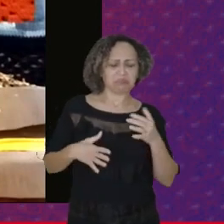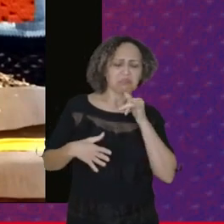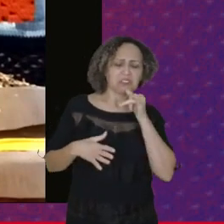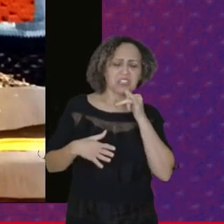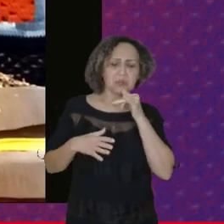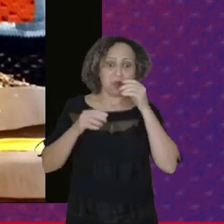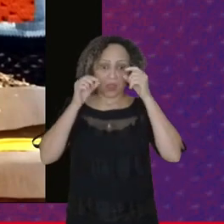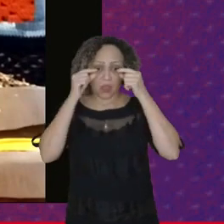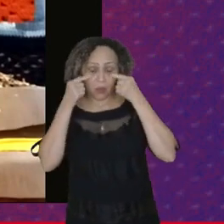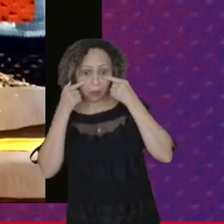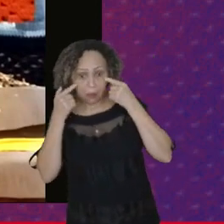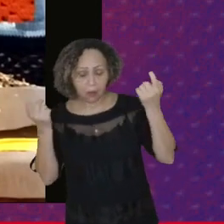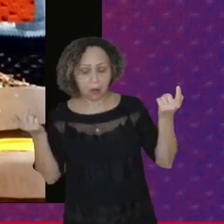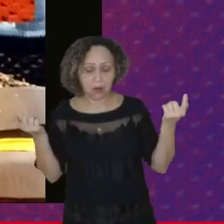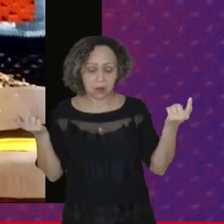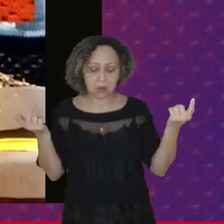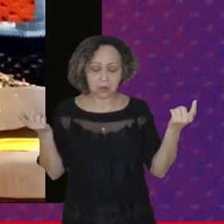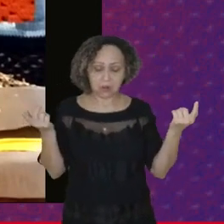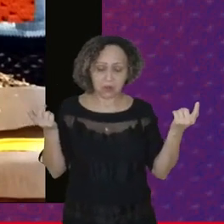casa,